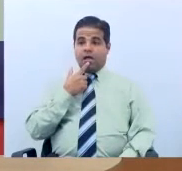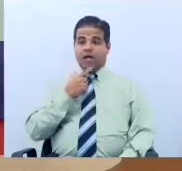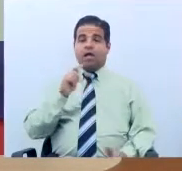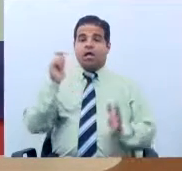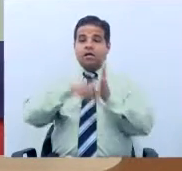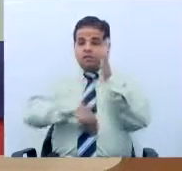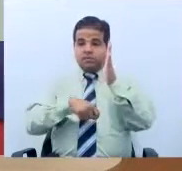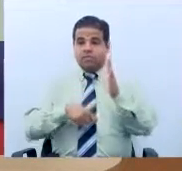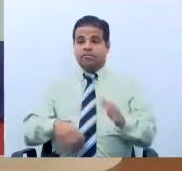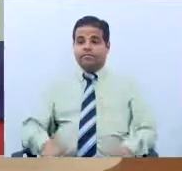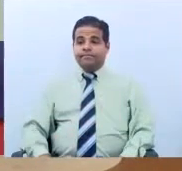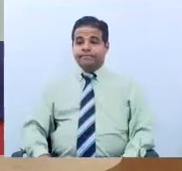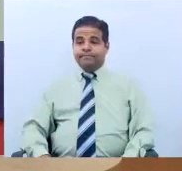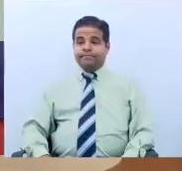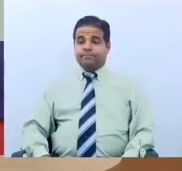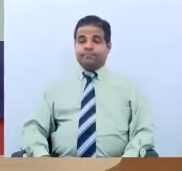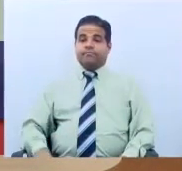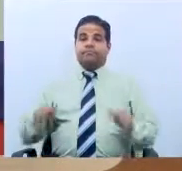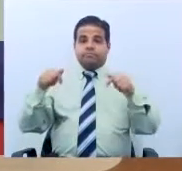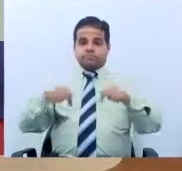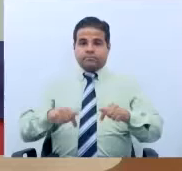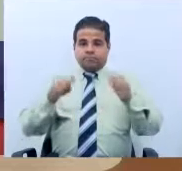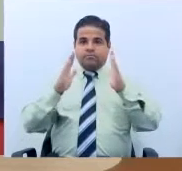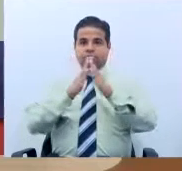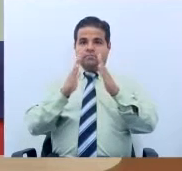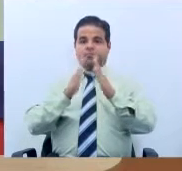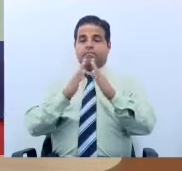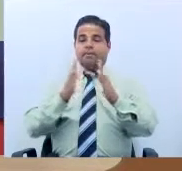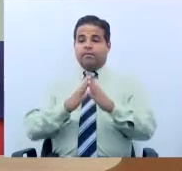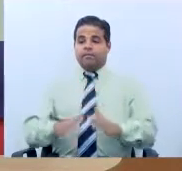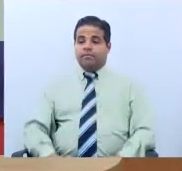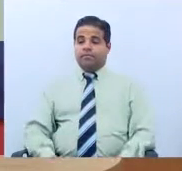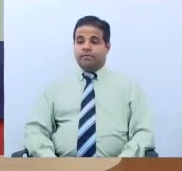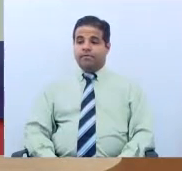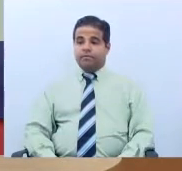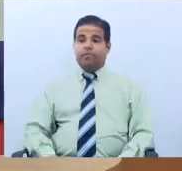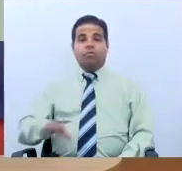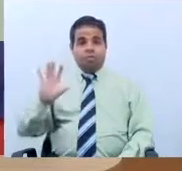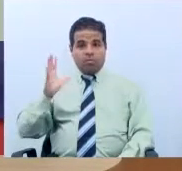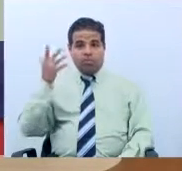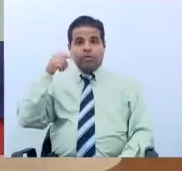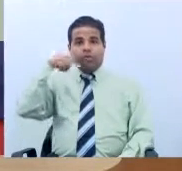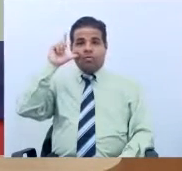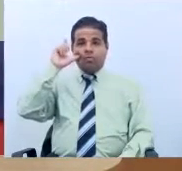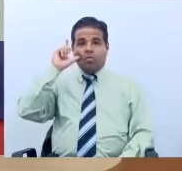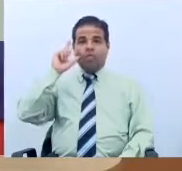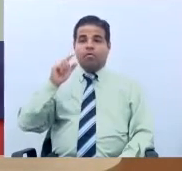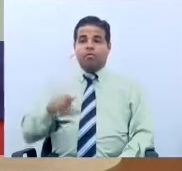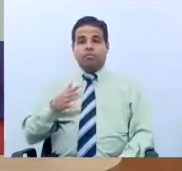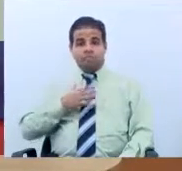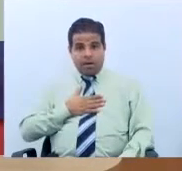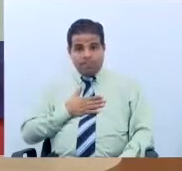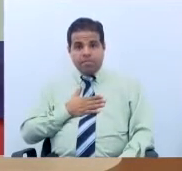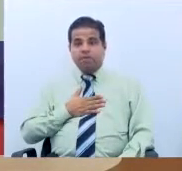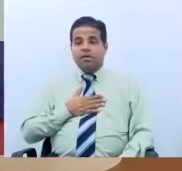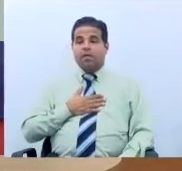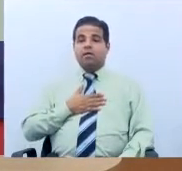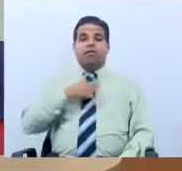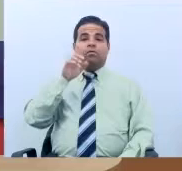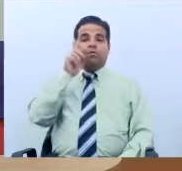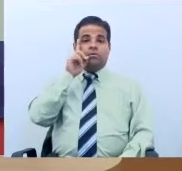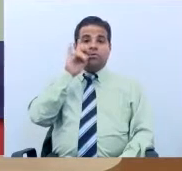registrar nas atas dessa casa o ocorrido ontem. Para mim, o